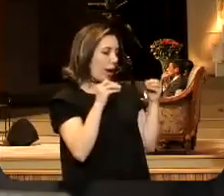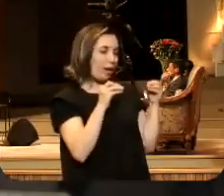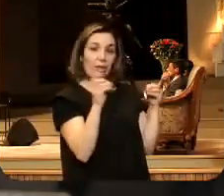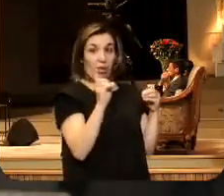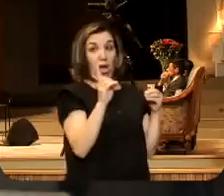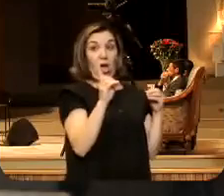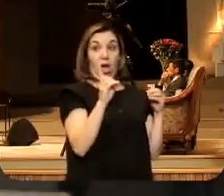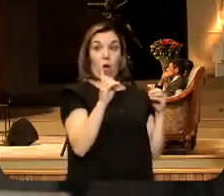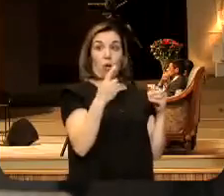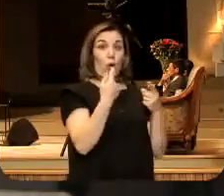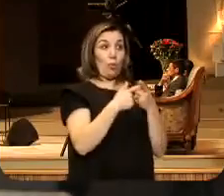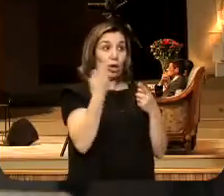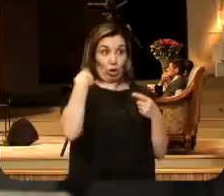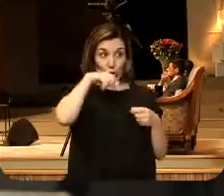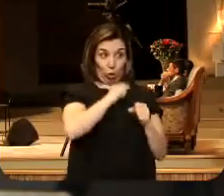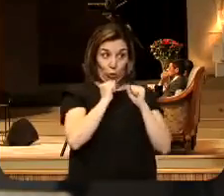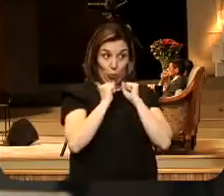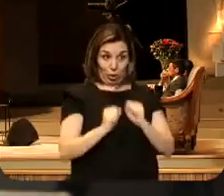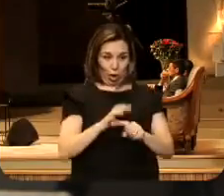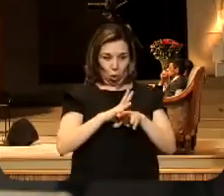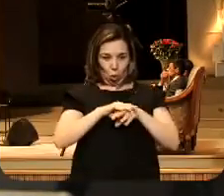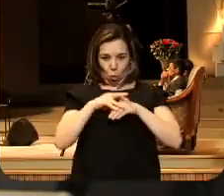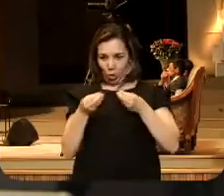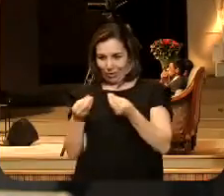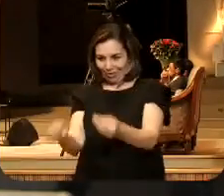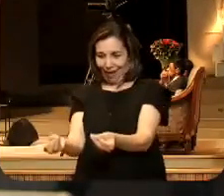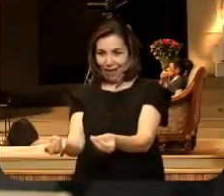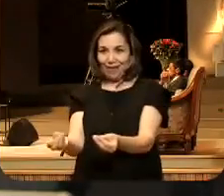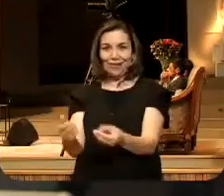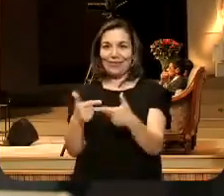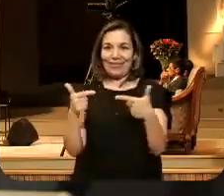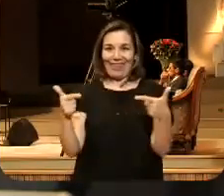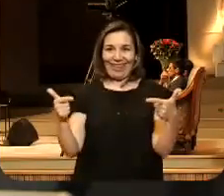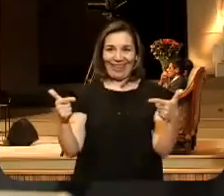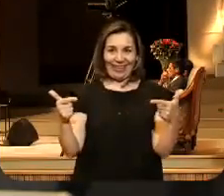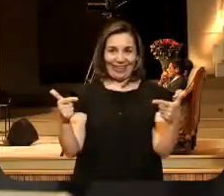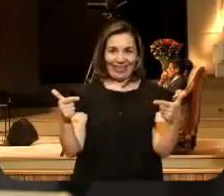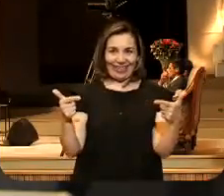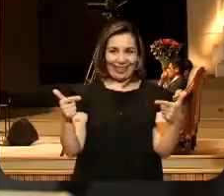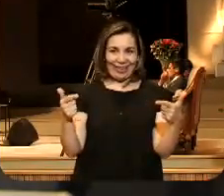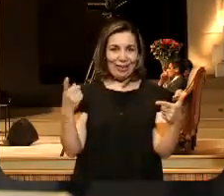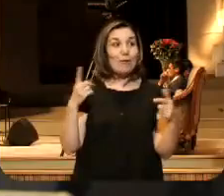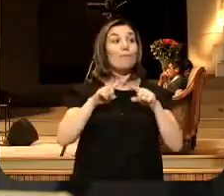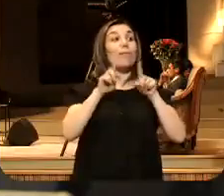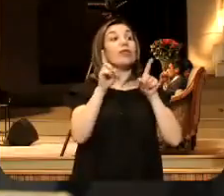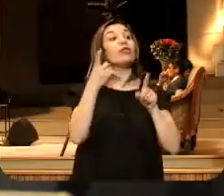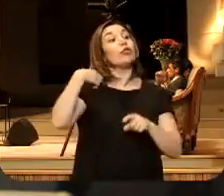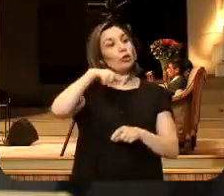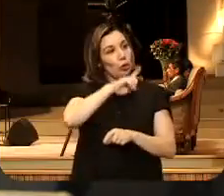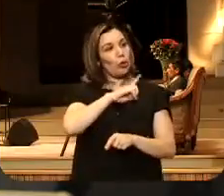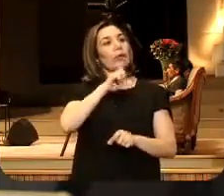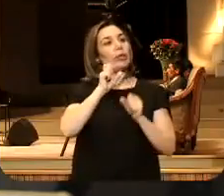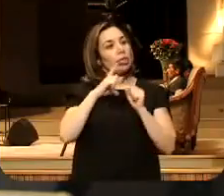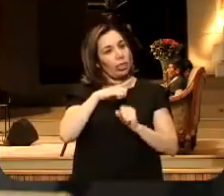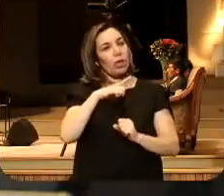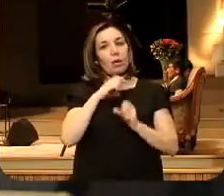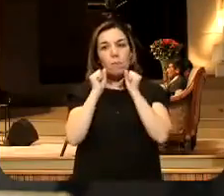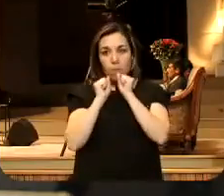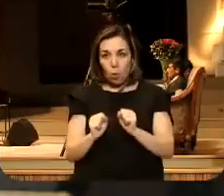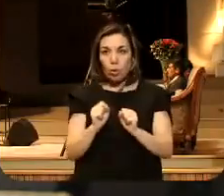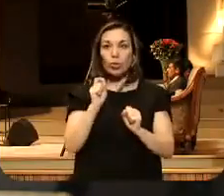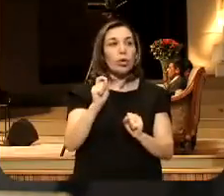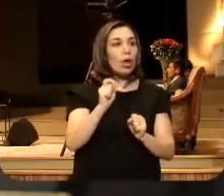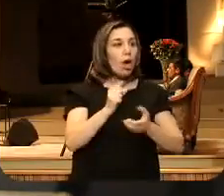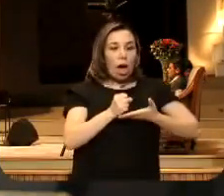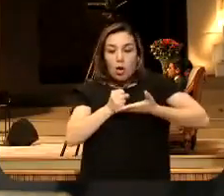de curar não está em mim e em vocês, mas está em nós a